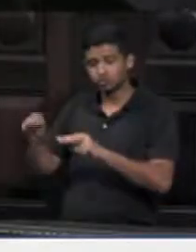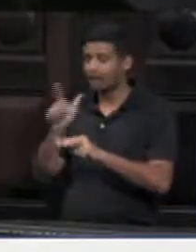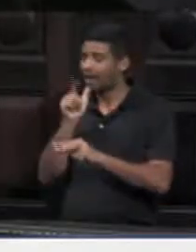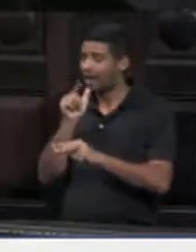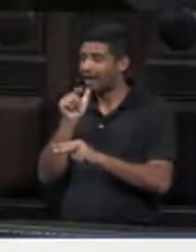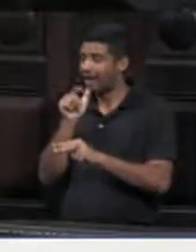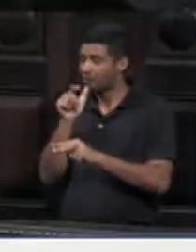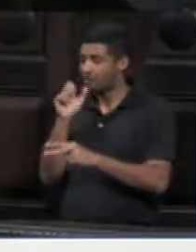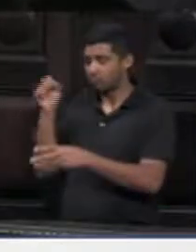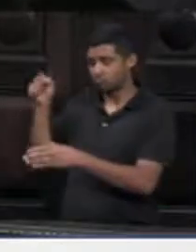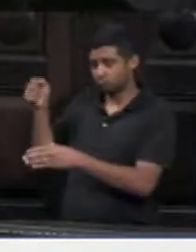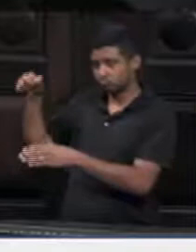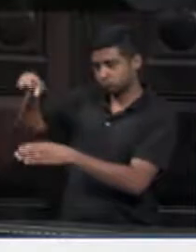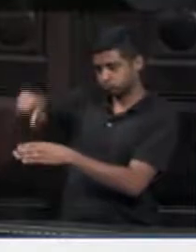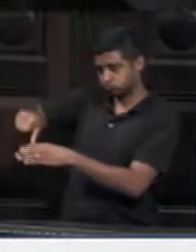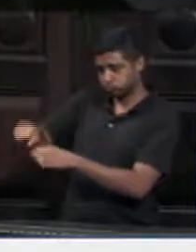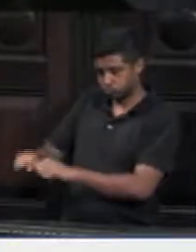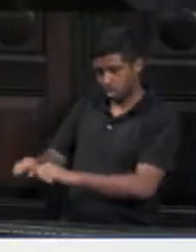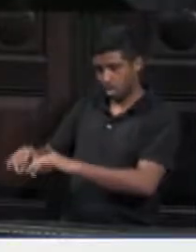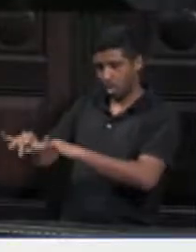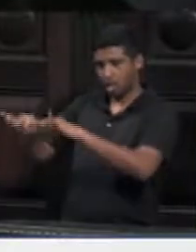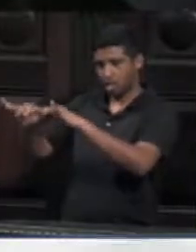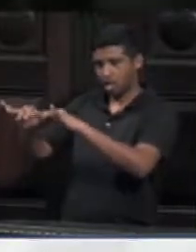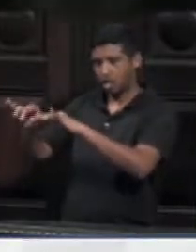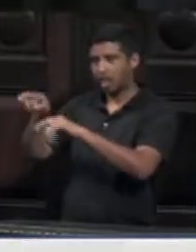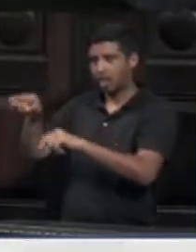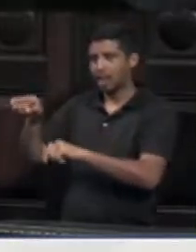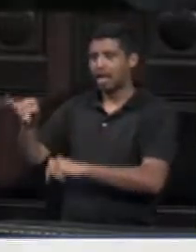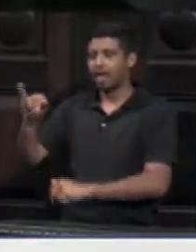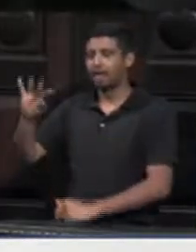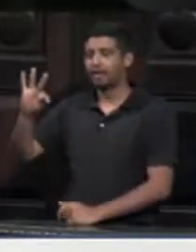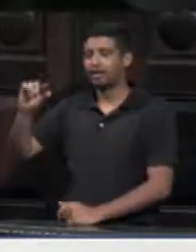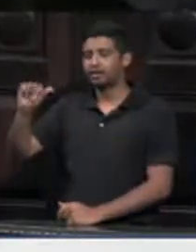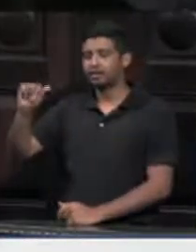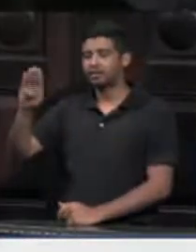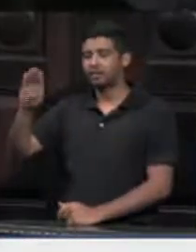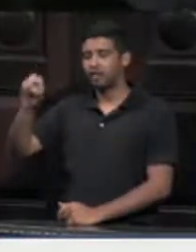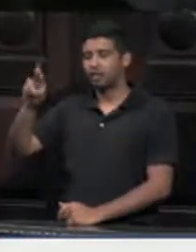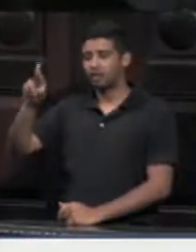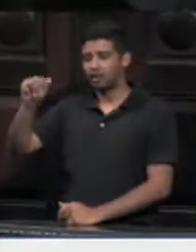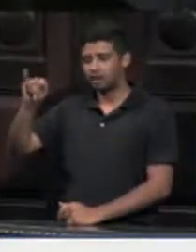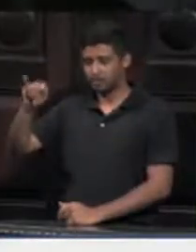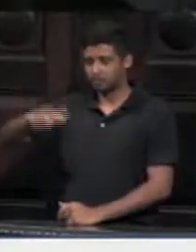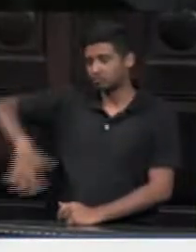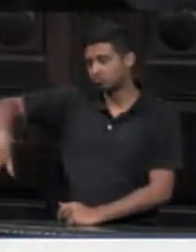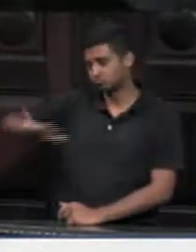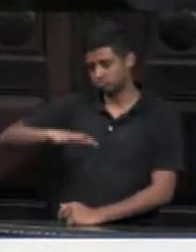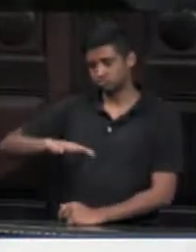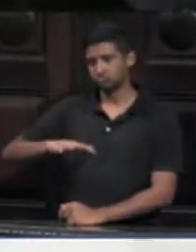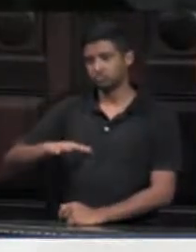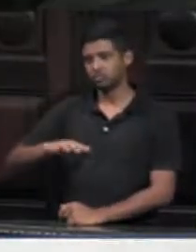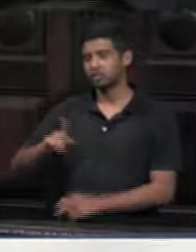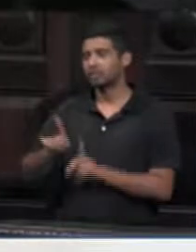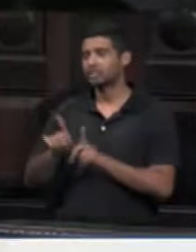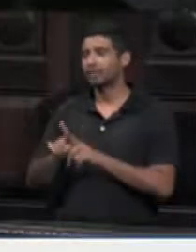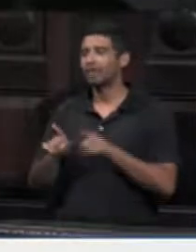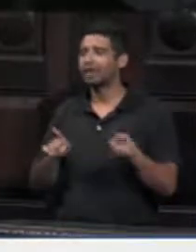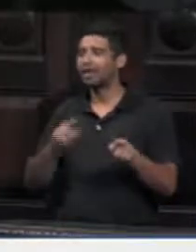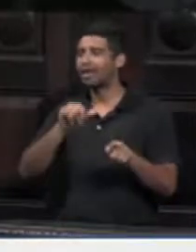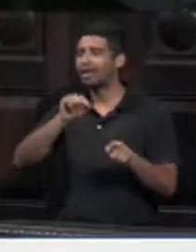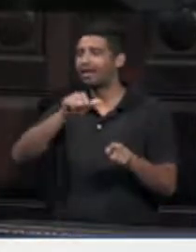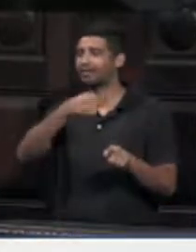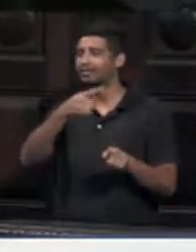d'água de Itaboraí e da região, e São Gonçalo